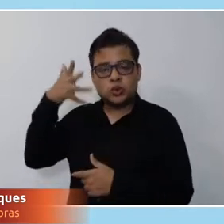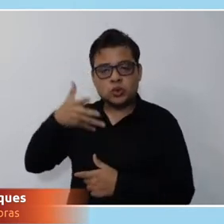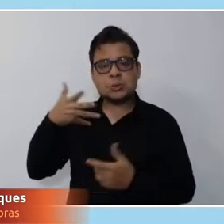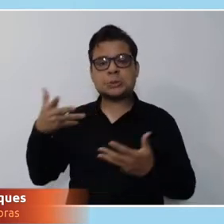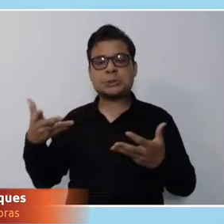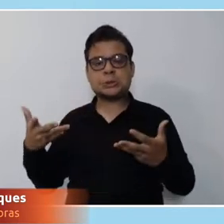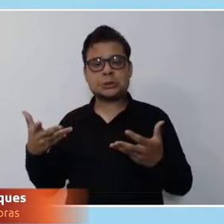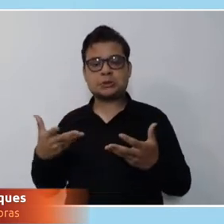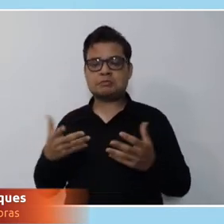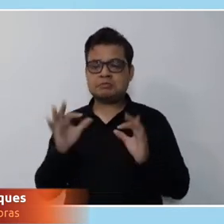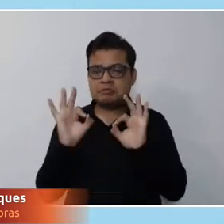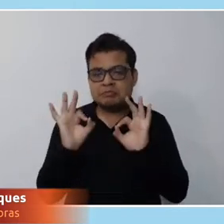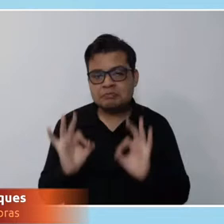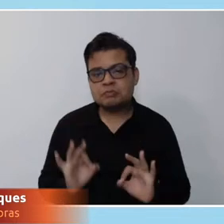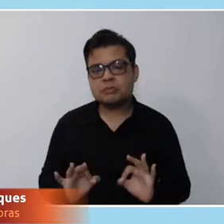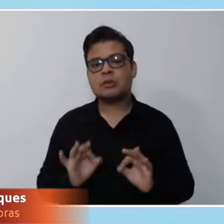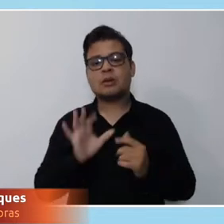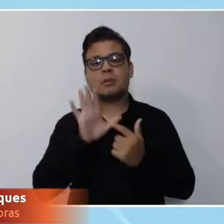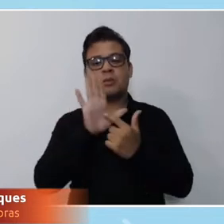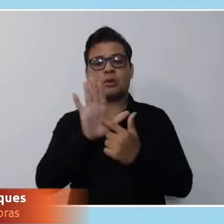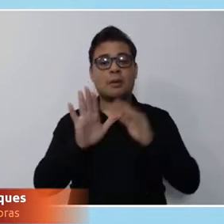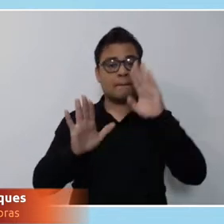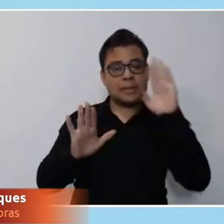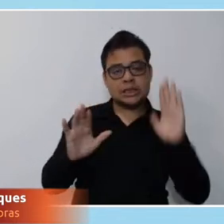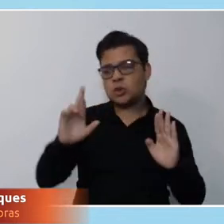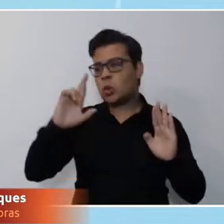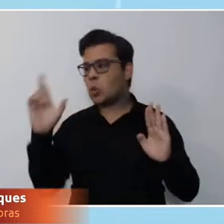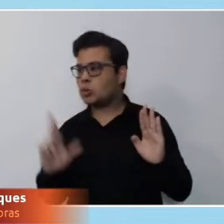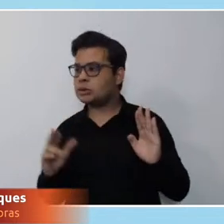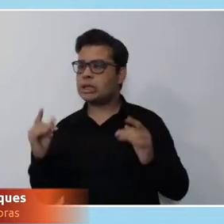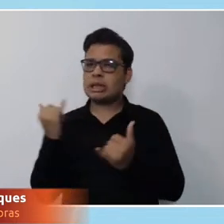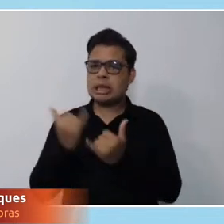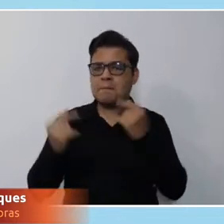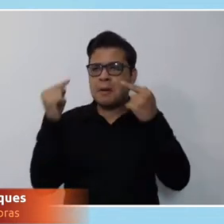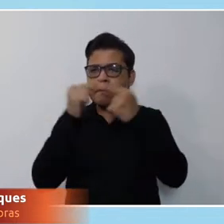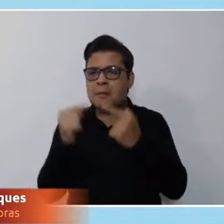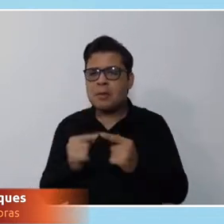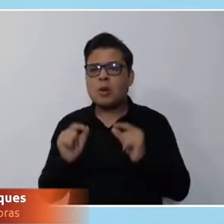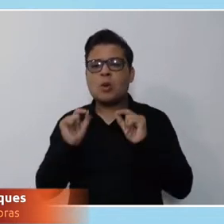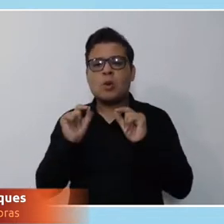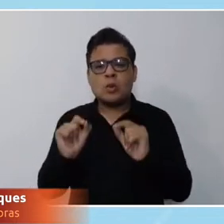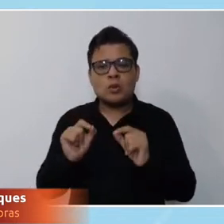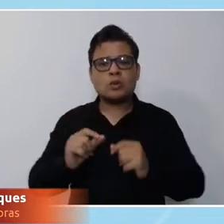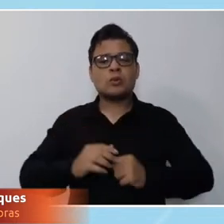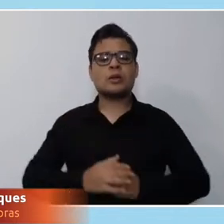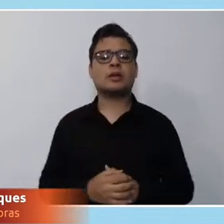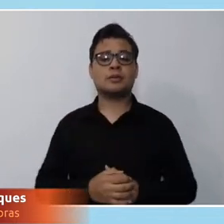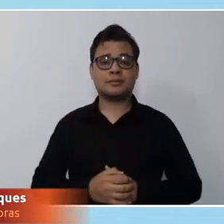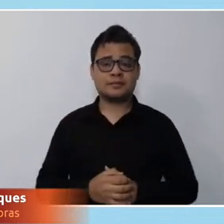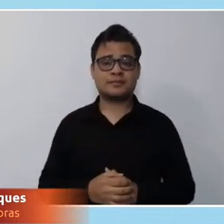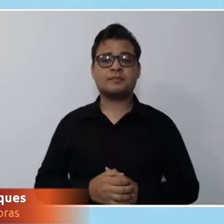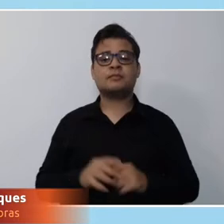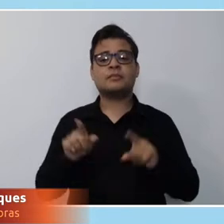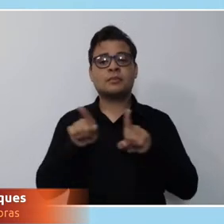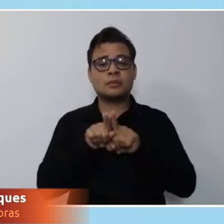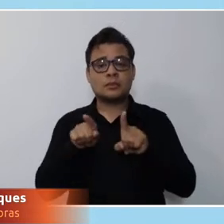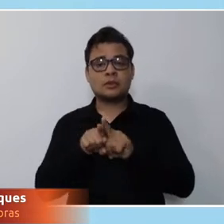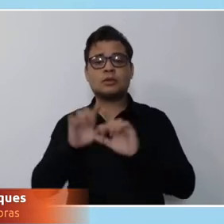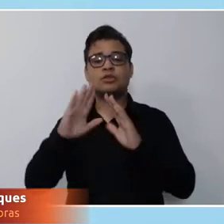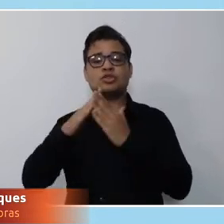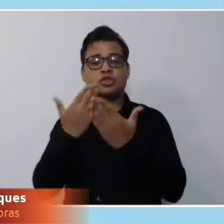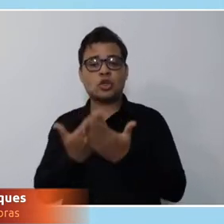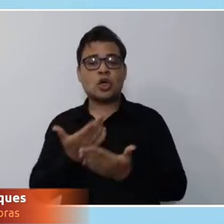são os pontos em comum com o Brasil, a cooperação que tem do Balé Bolshoi em Joinville, as escolas onde se ensina o